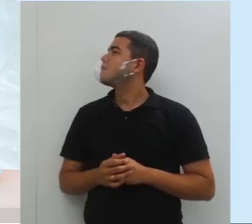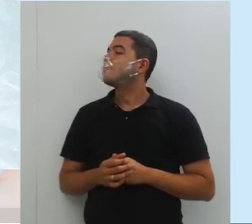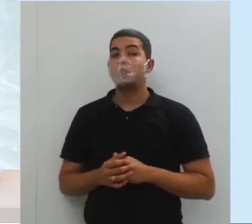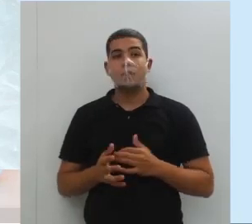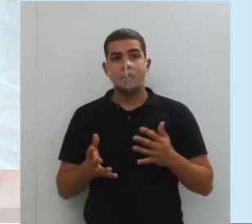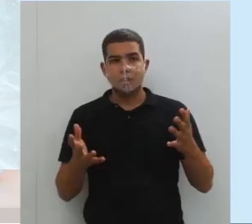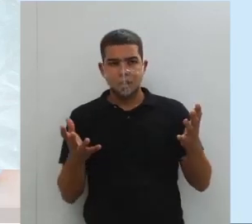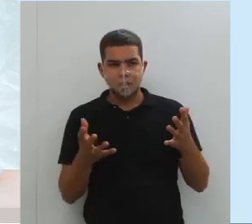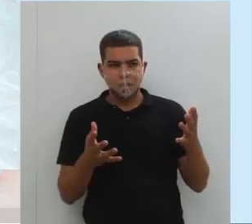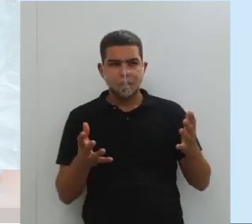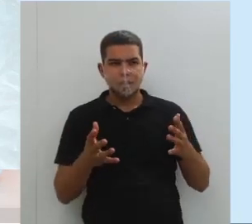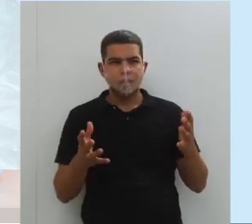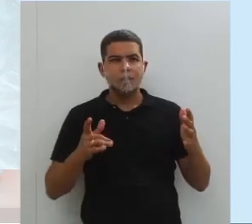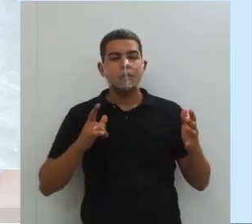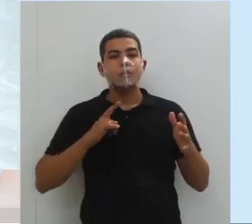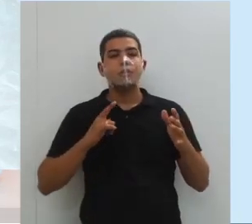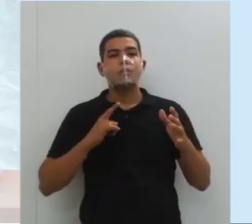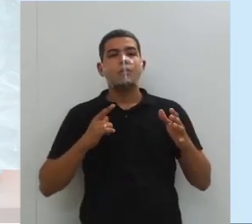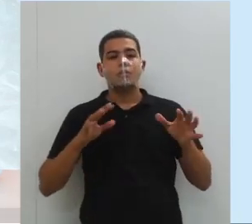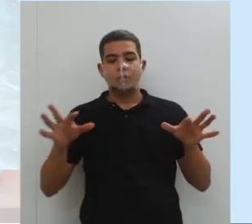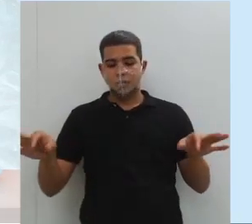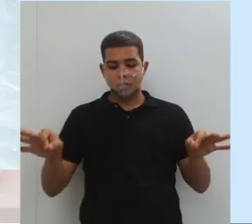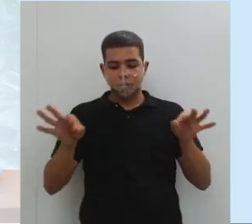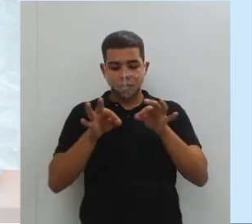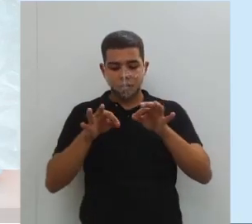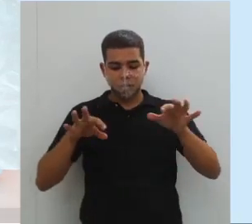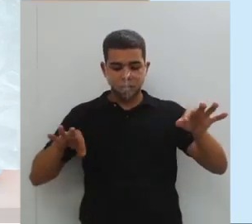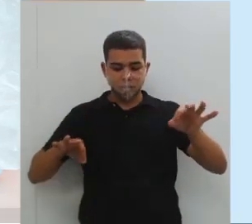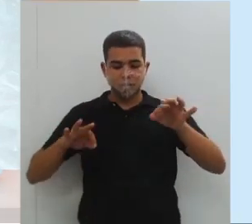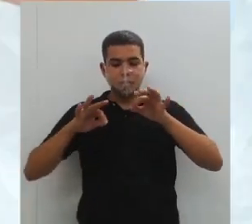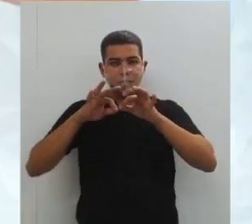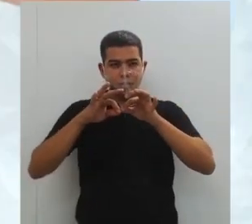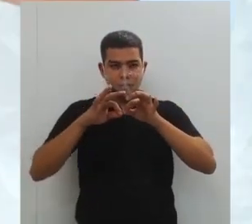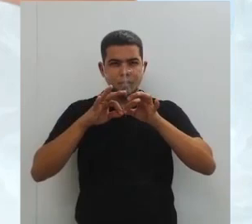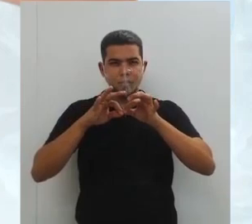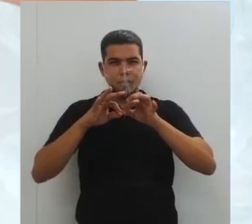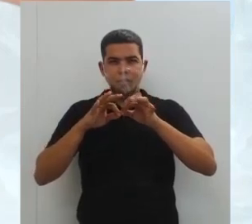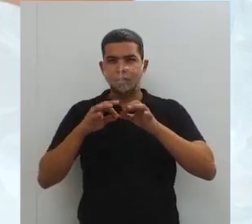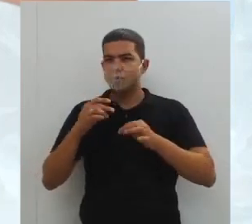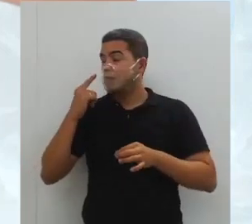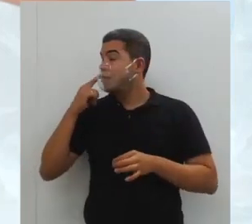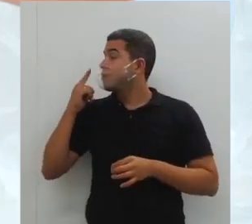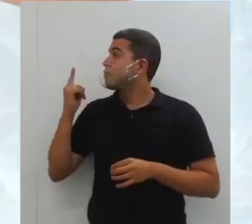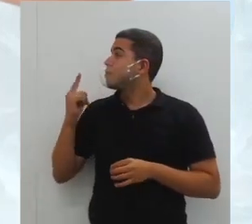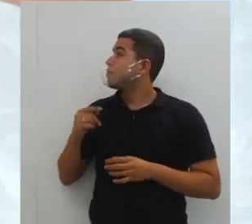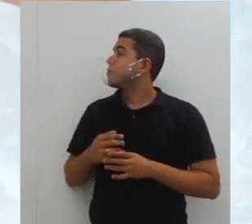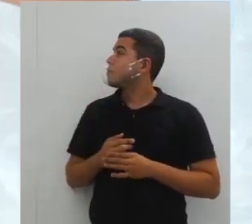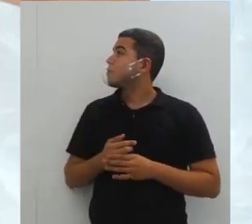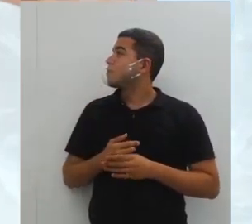Vou juntar agora, ó, as extremidades das folhas, né?